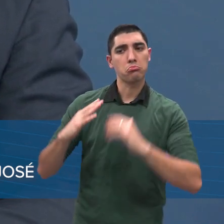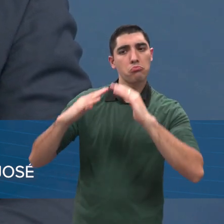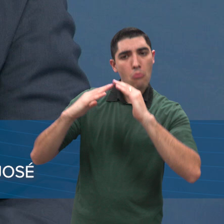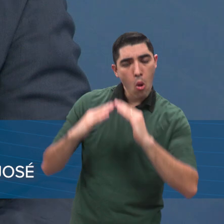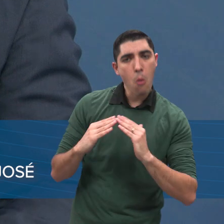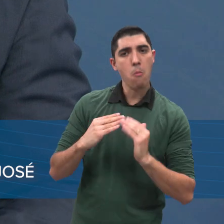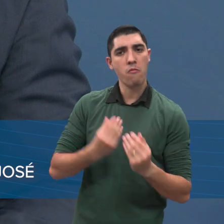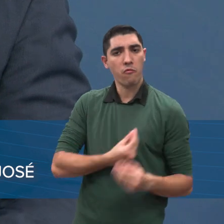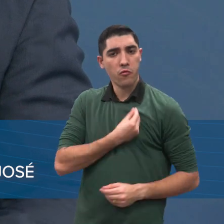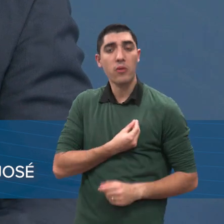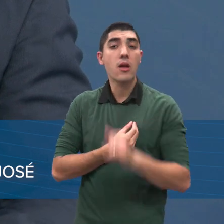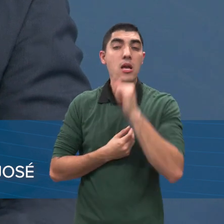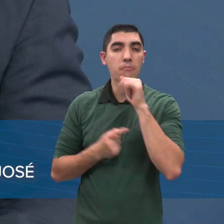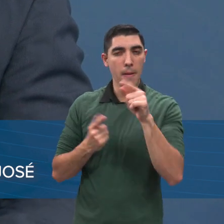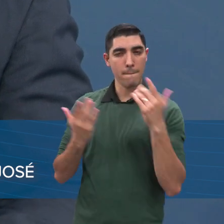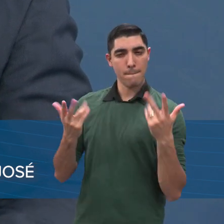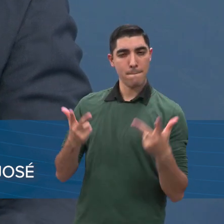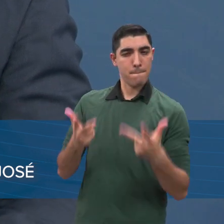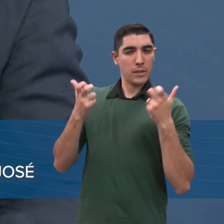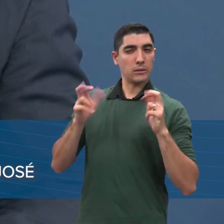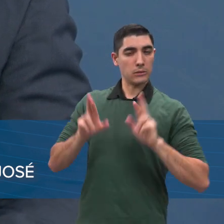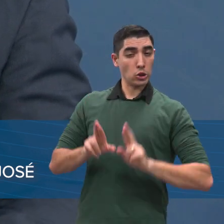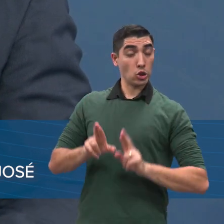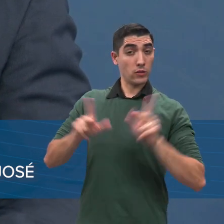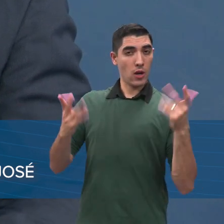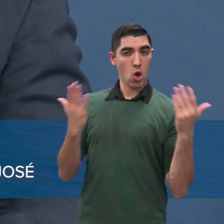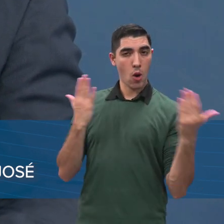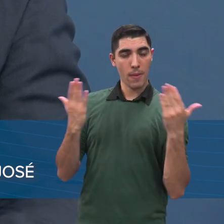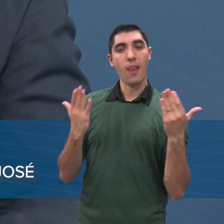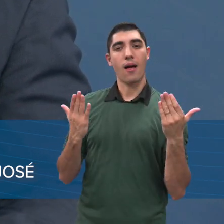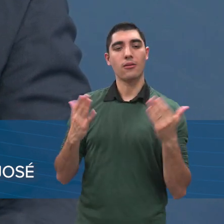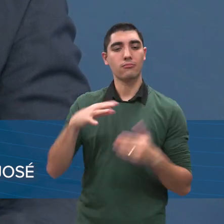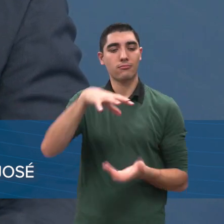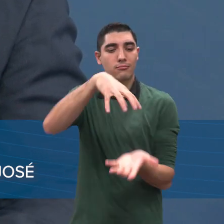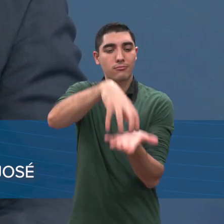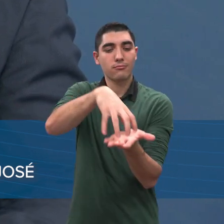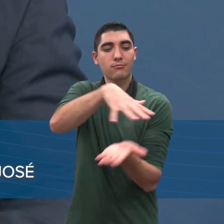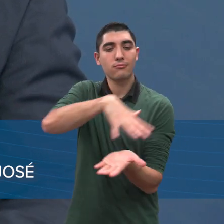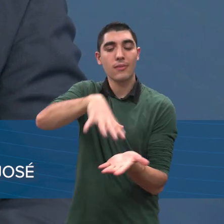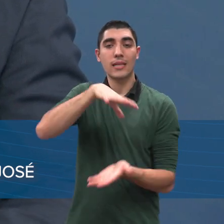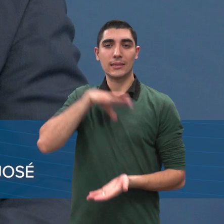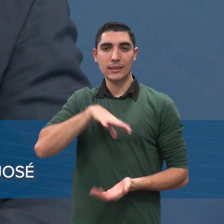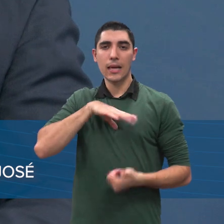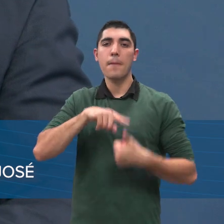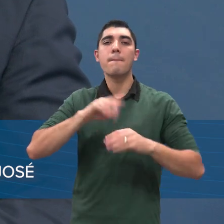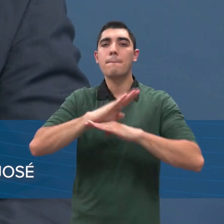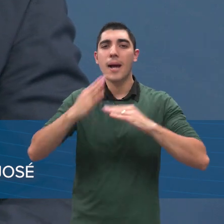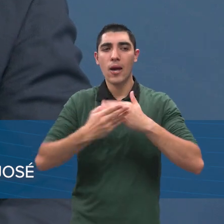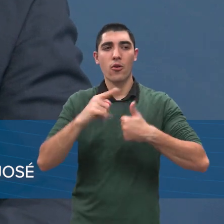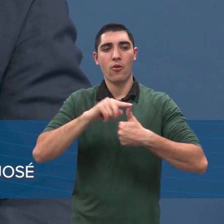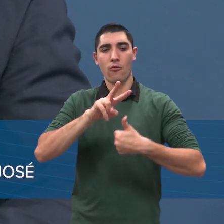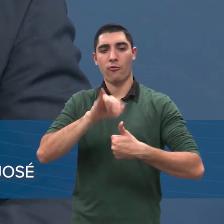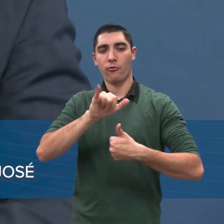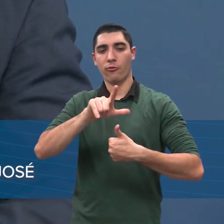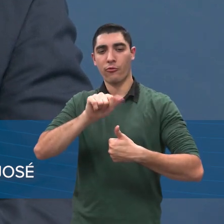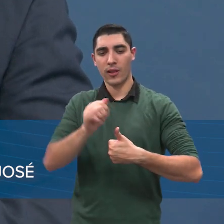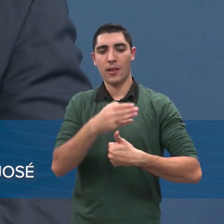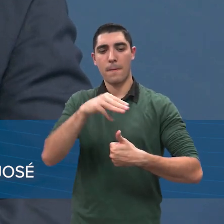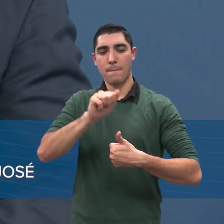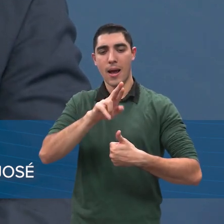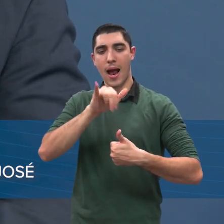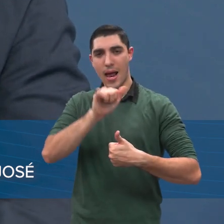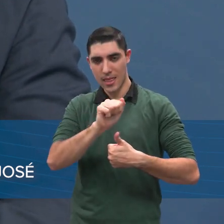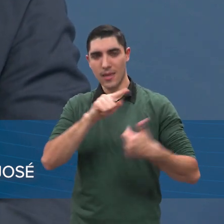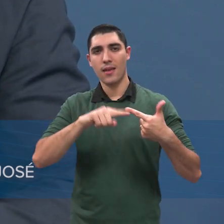Você consegue perceber a diferença do centro, né? O tradicional ali, Vila Maria, o Santana, onde a